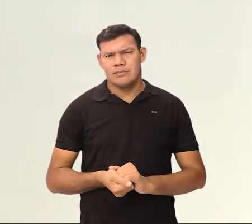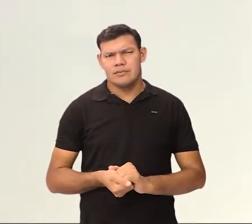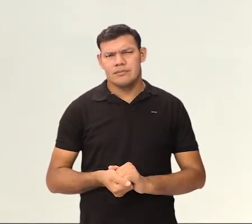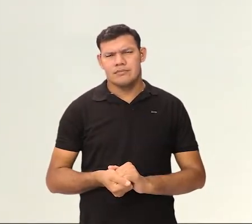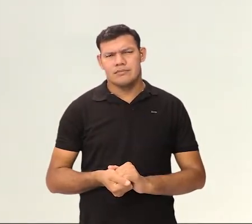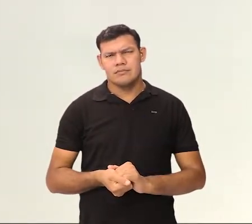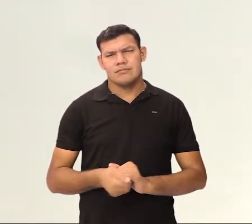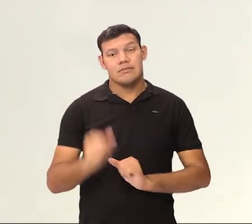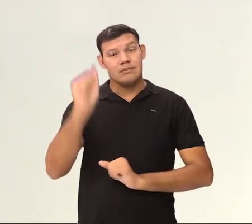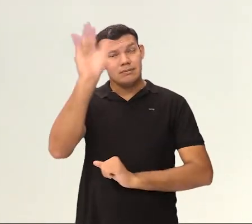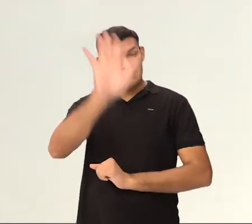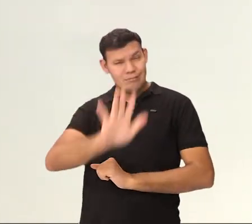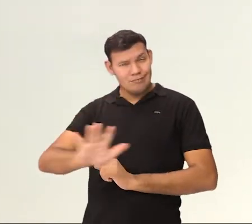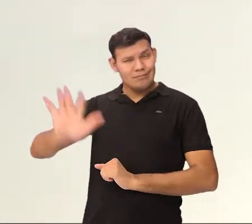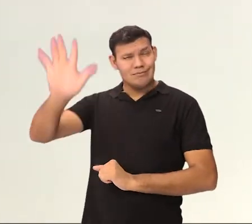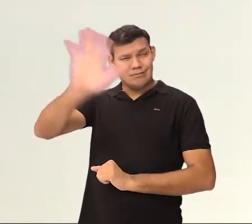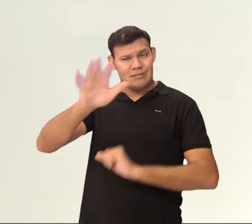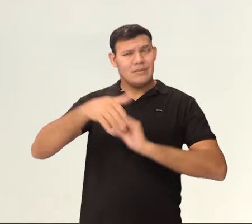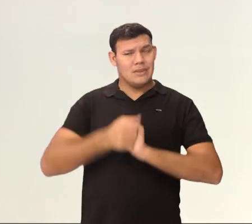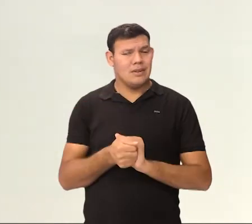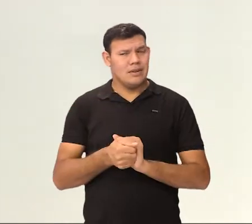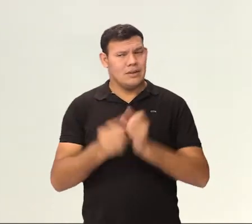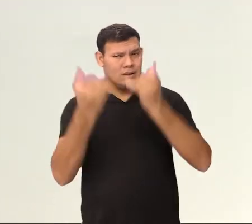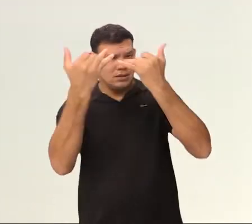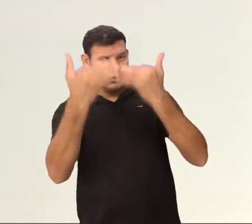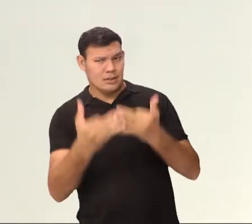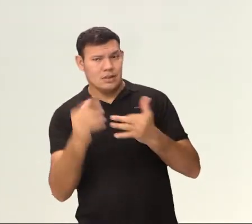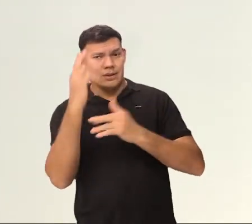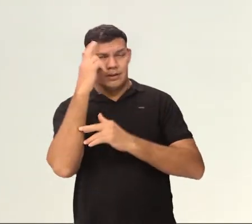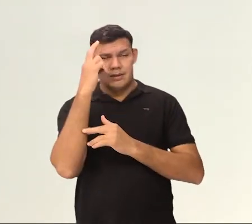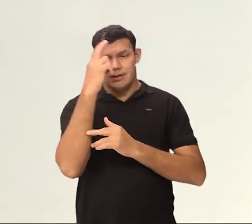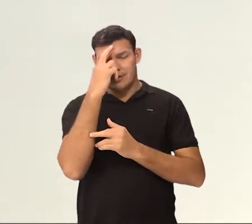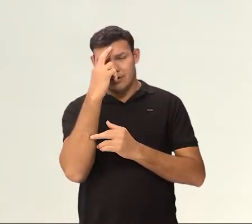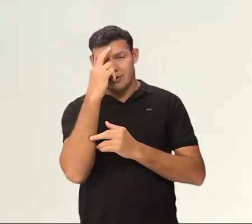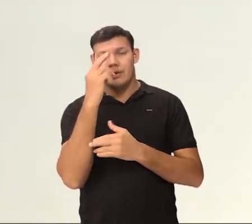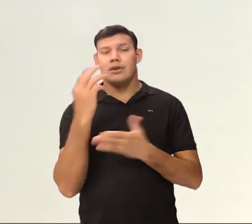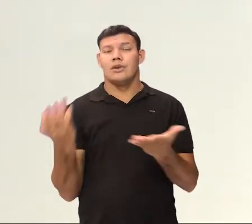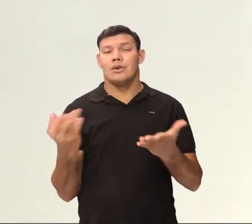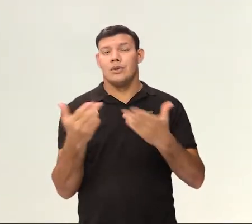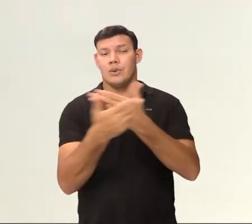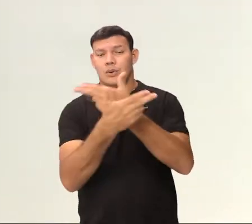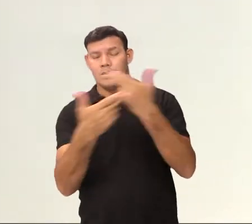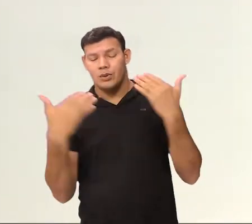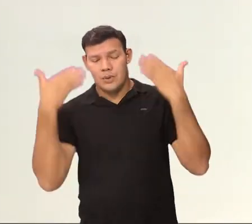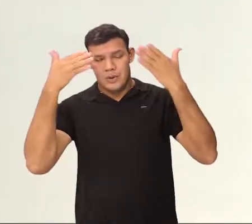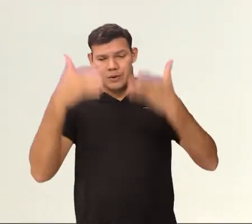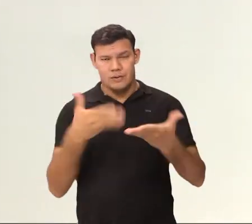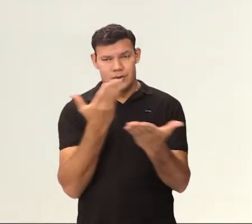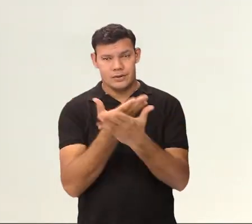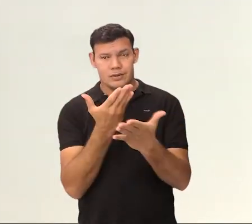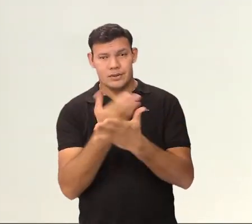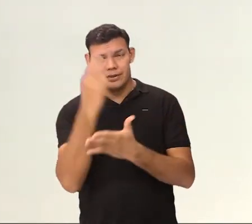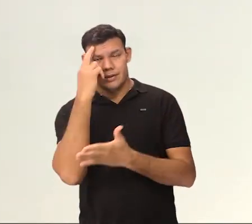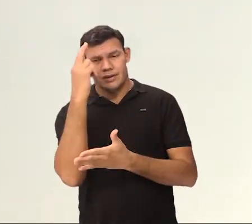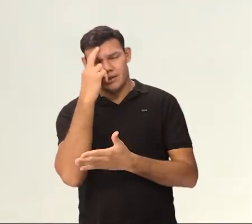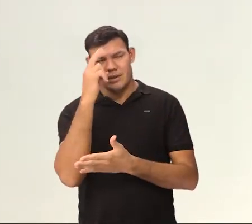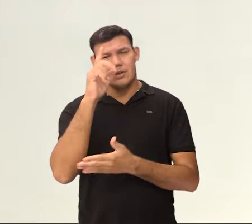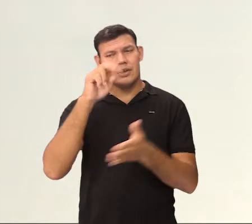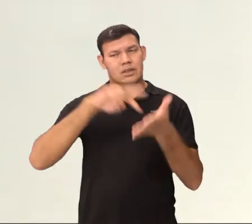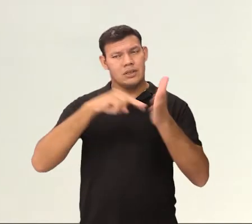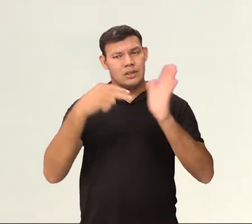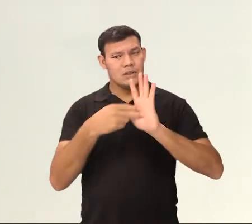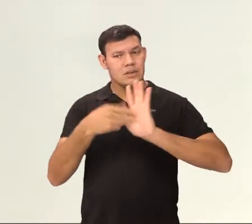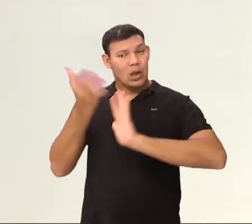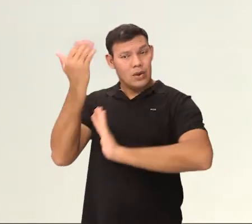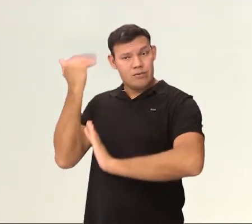de uma forma geral, generalizar e dizer que a história ou que o objeto de estudo da história é o passado, certo?